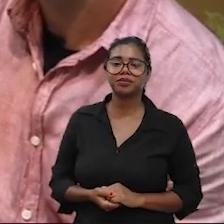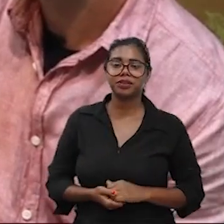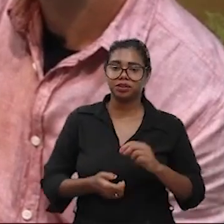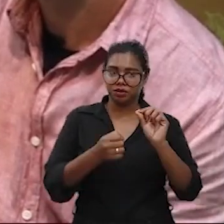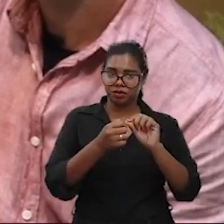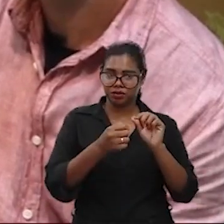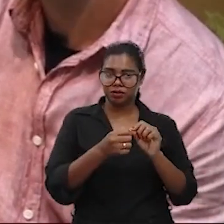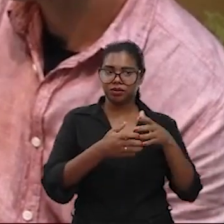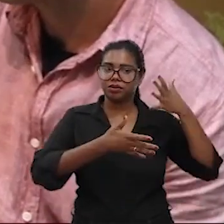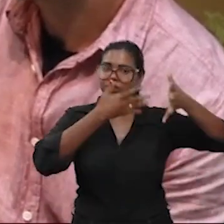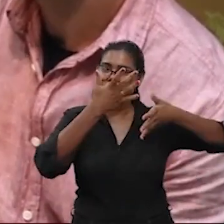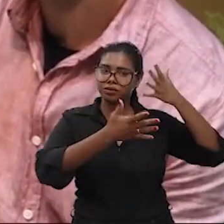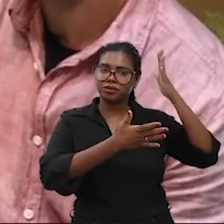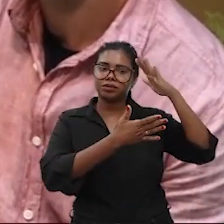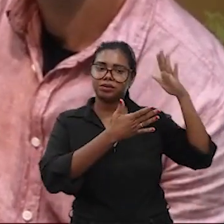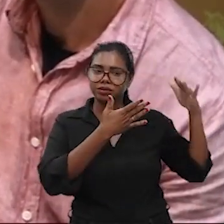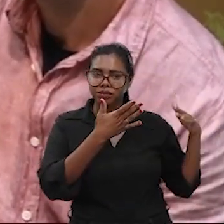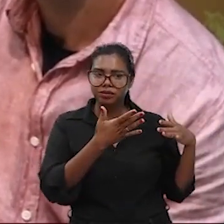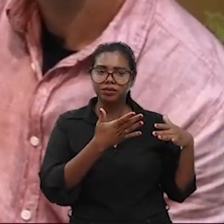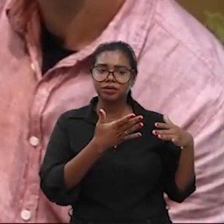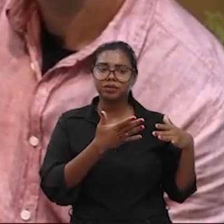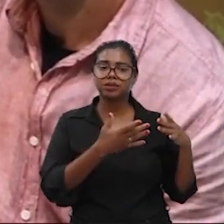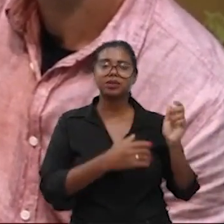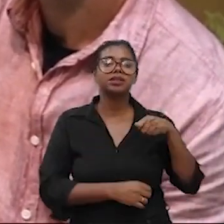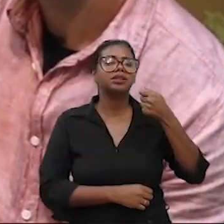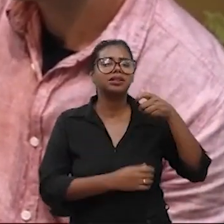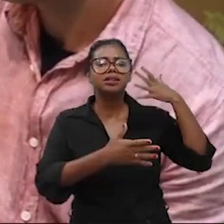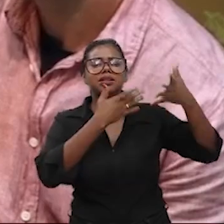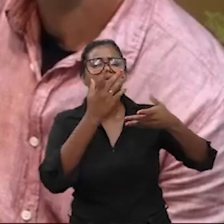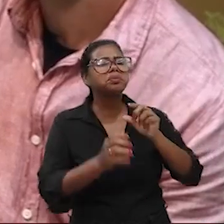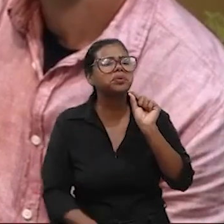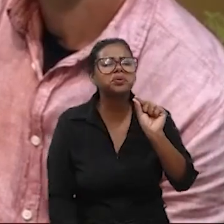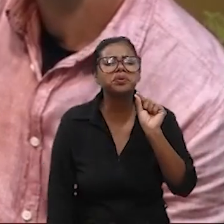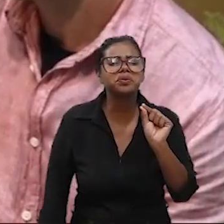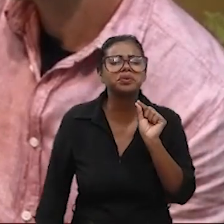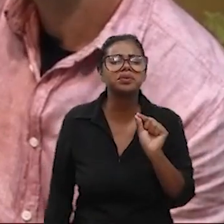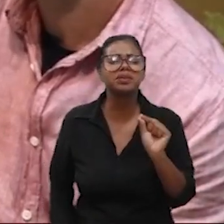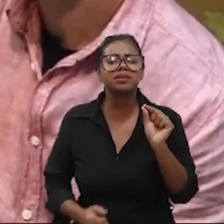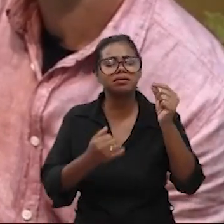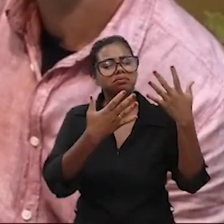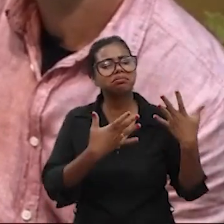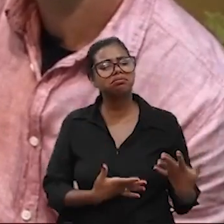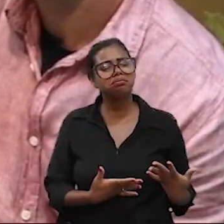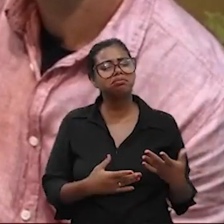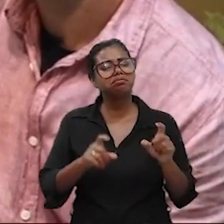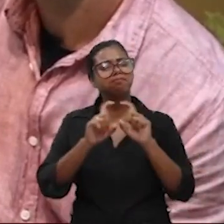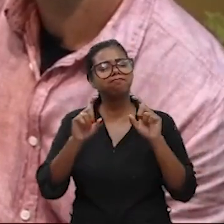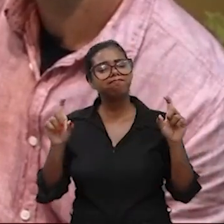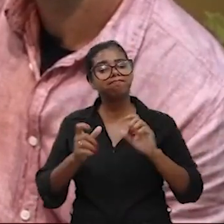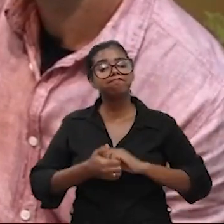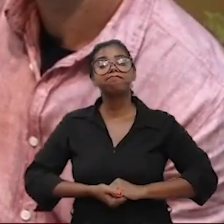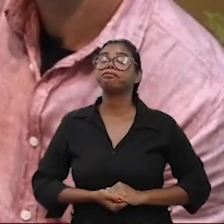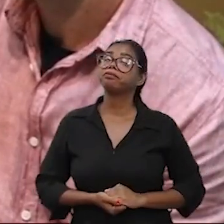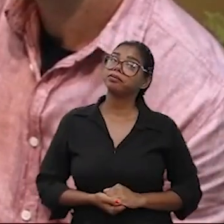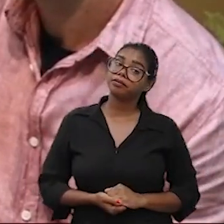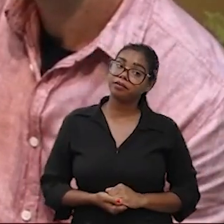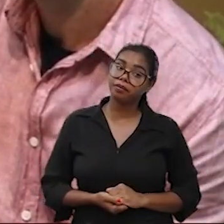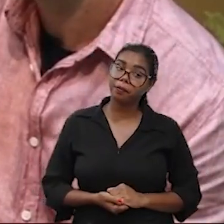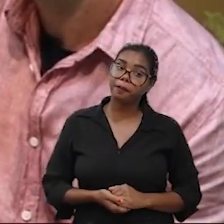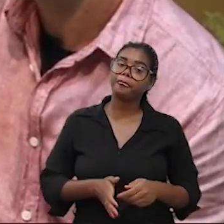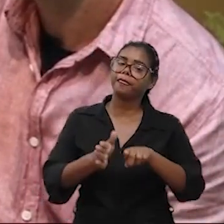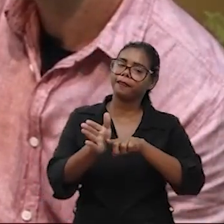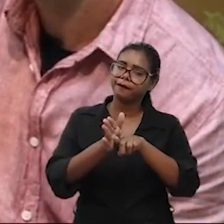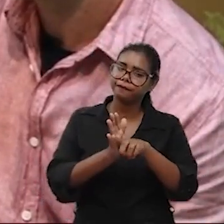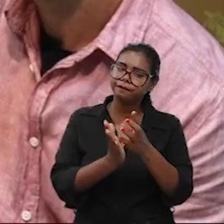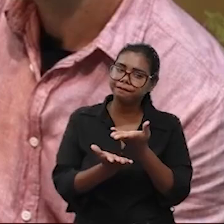né, tinha sinais para fazer. Mas o que é que quer dizer essa mensagem? Então, quando eu fui pesquisar sobre